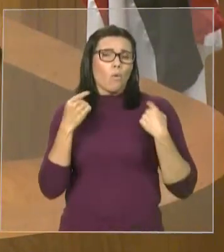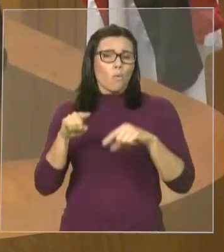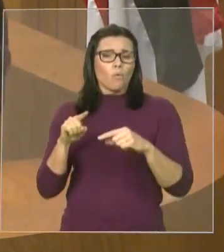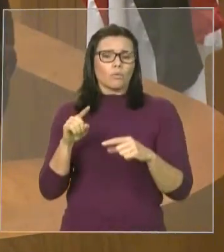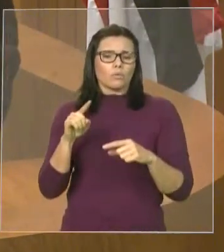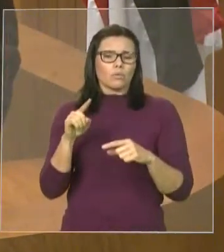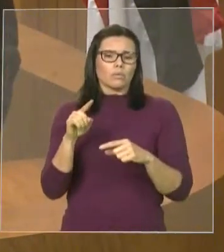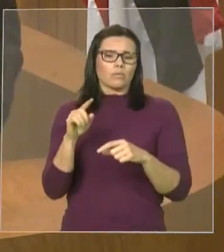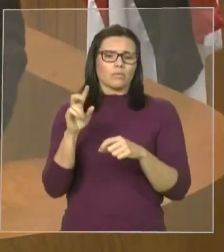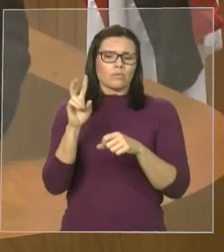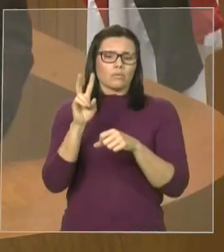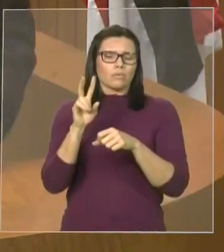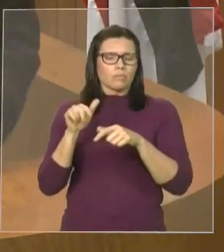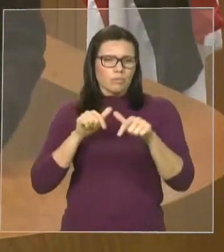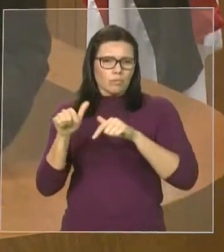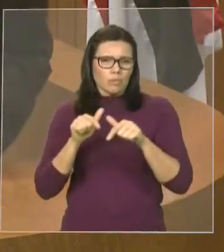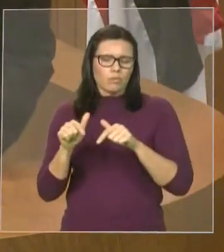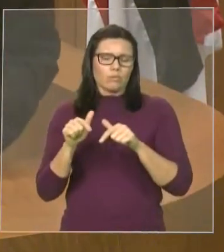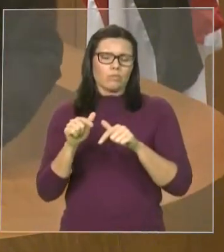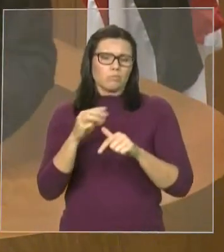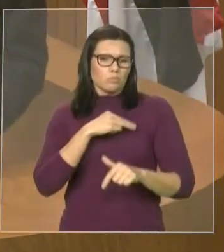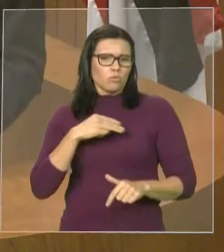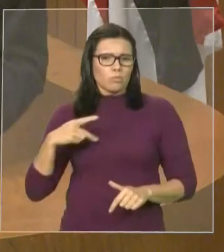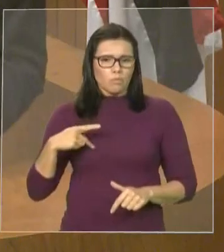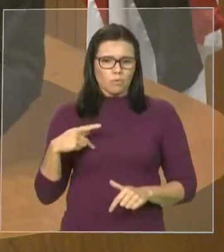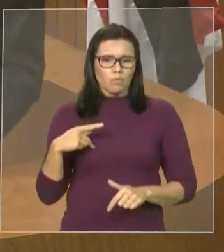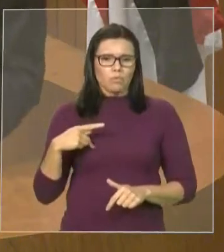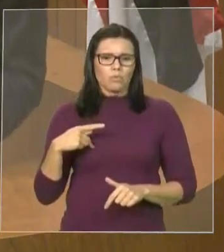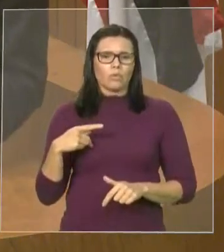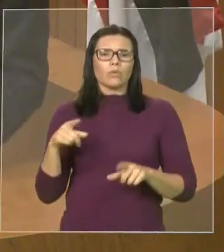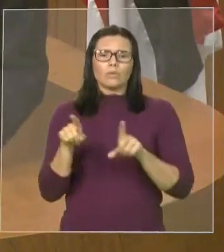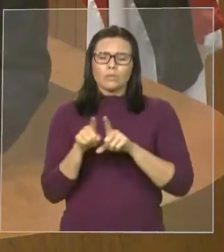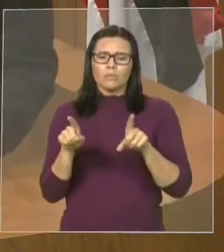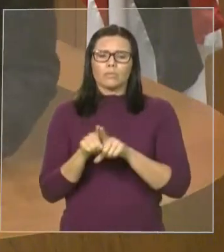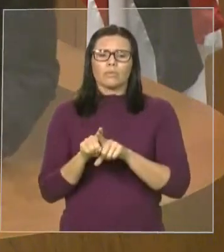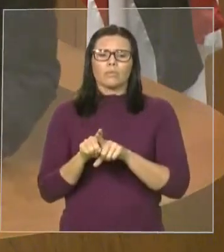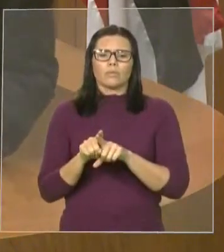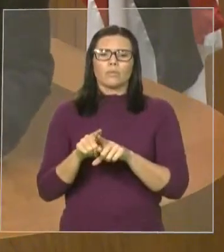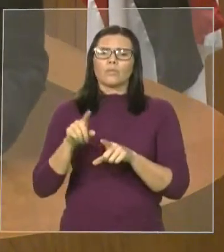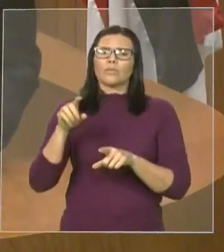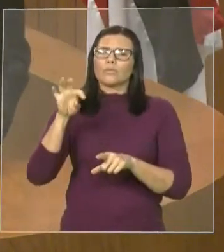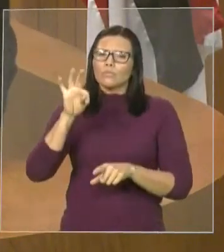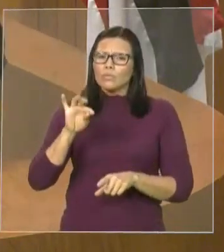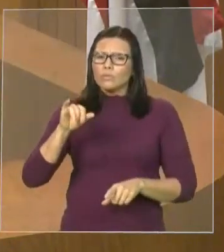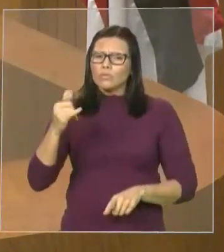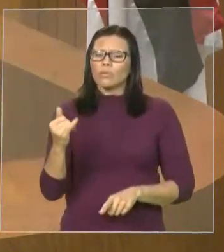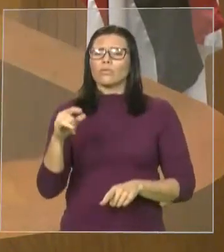contra os servidores do Poder